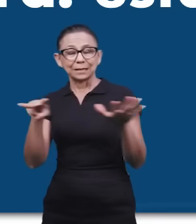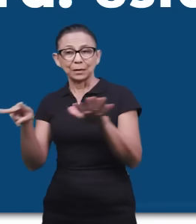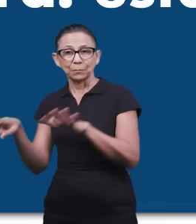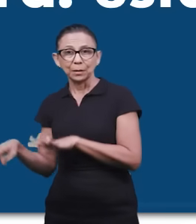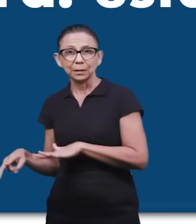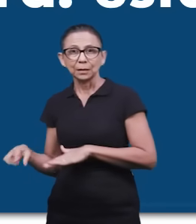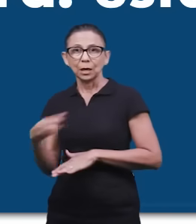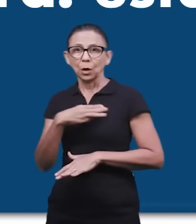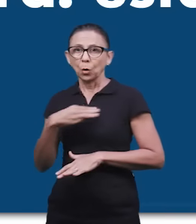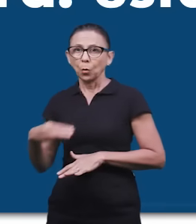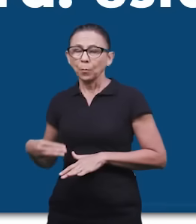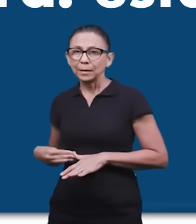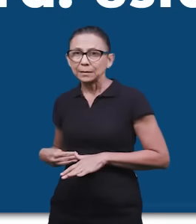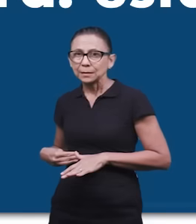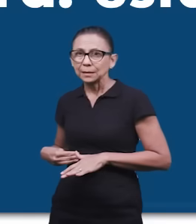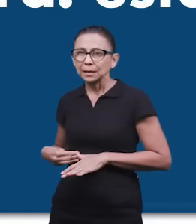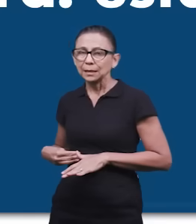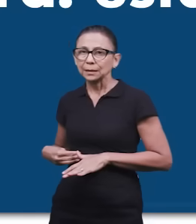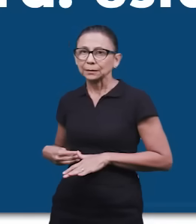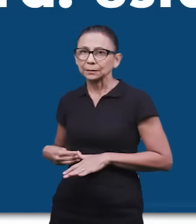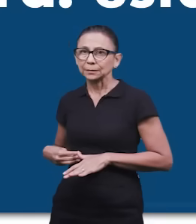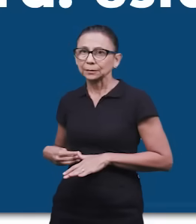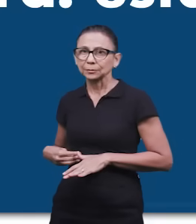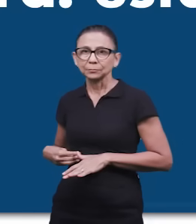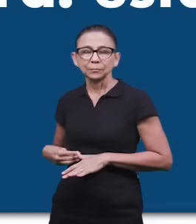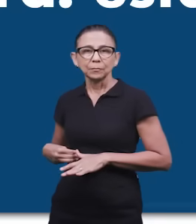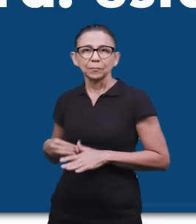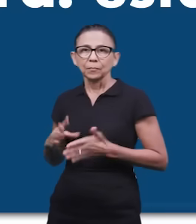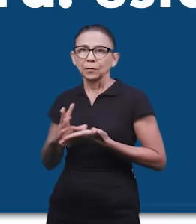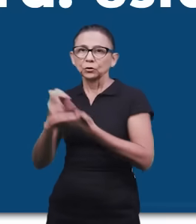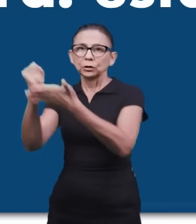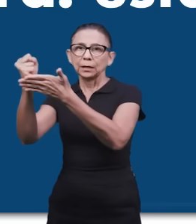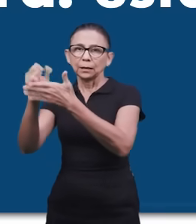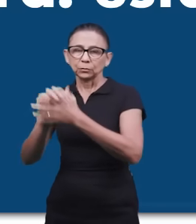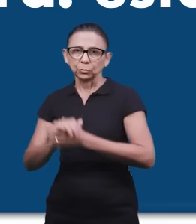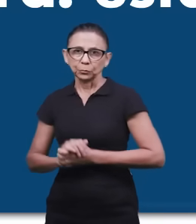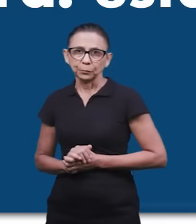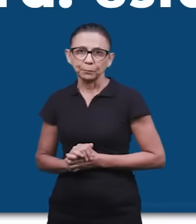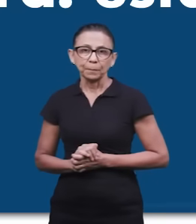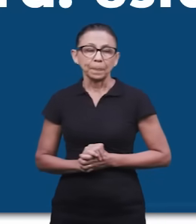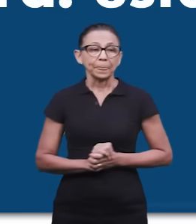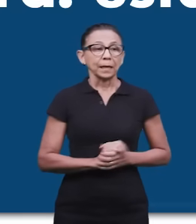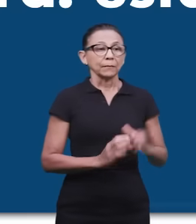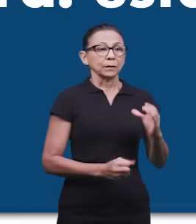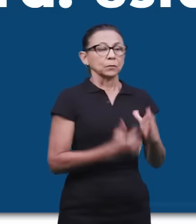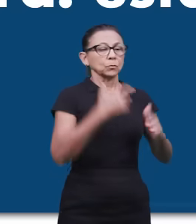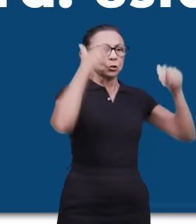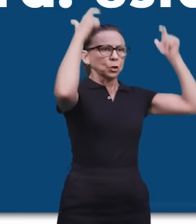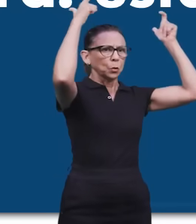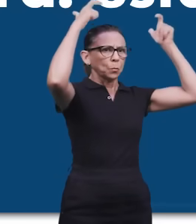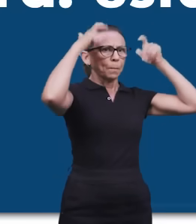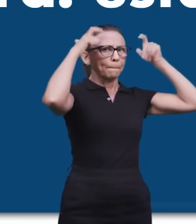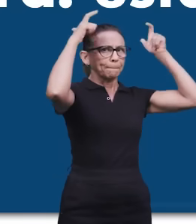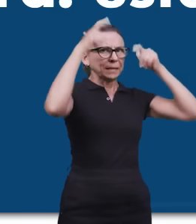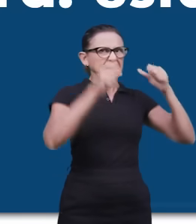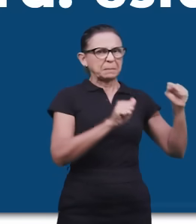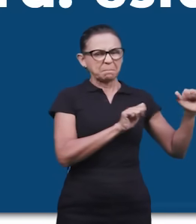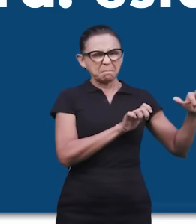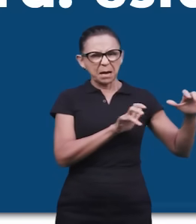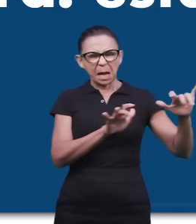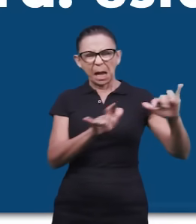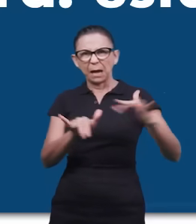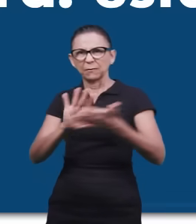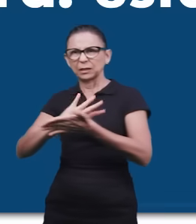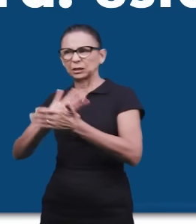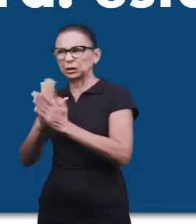semanas, será tirado o Messias e não será mais. E o povo do príncipe que há de vir destruirá a cidade e o